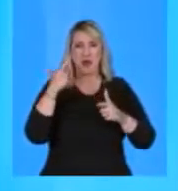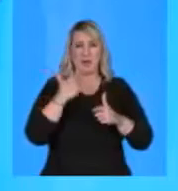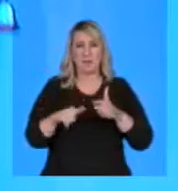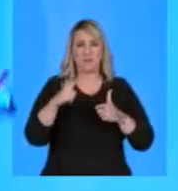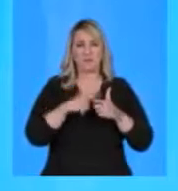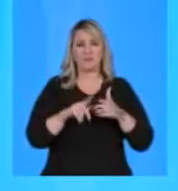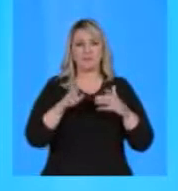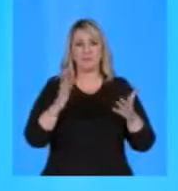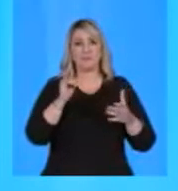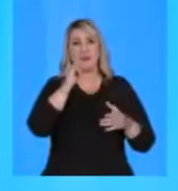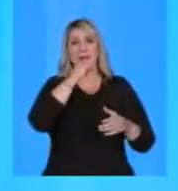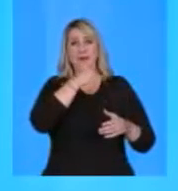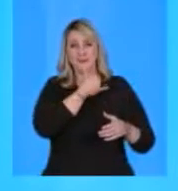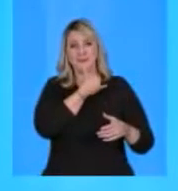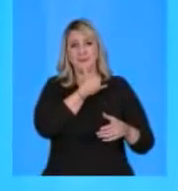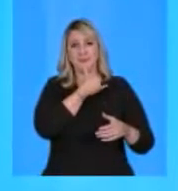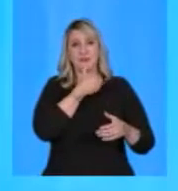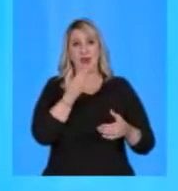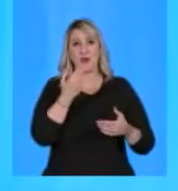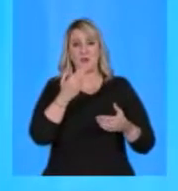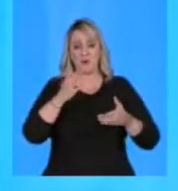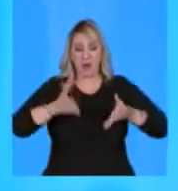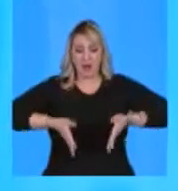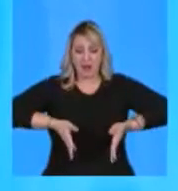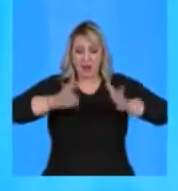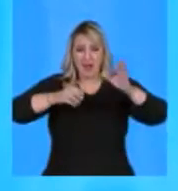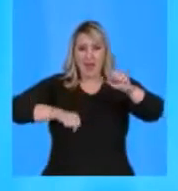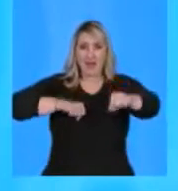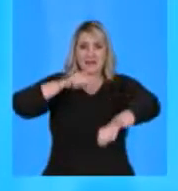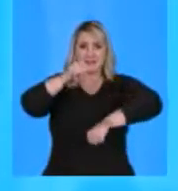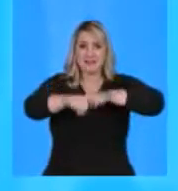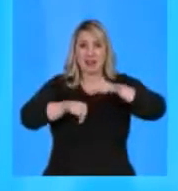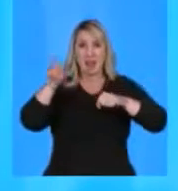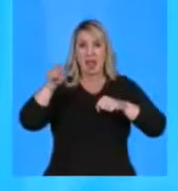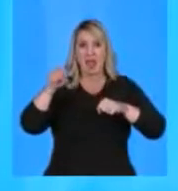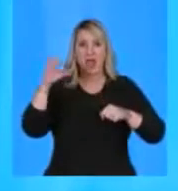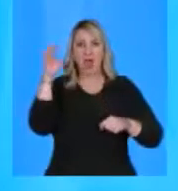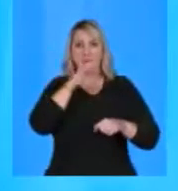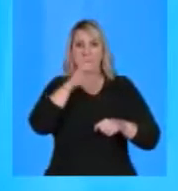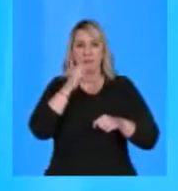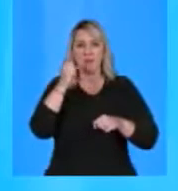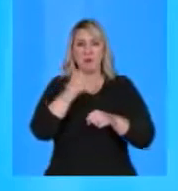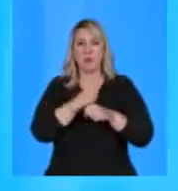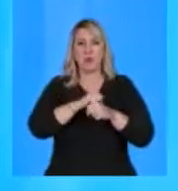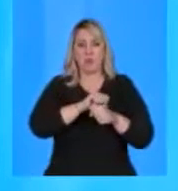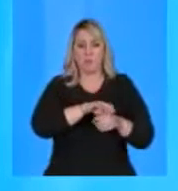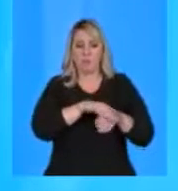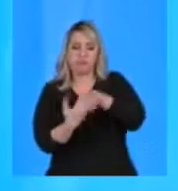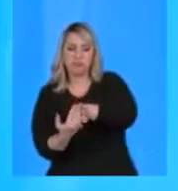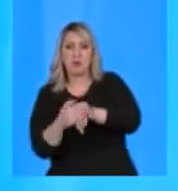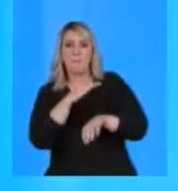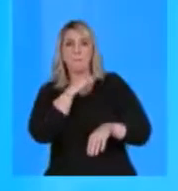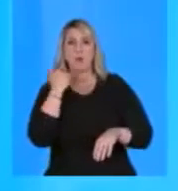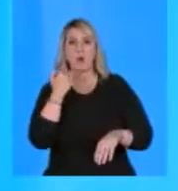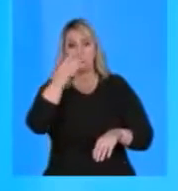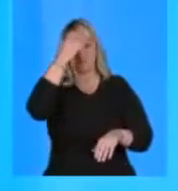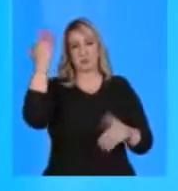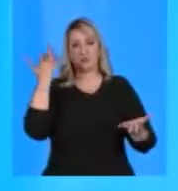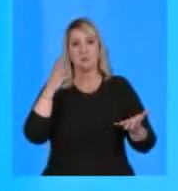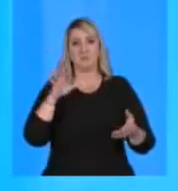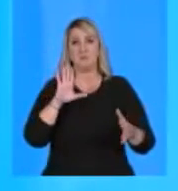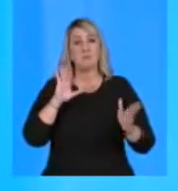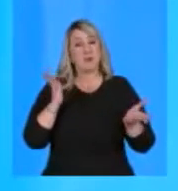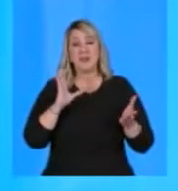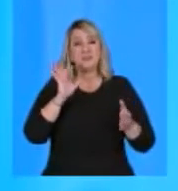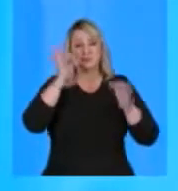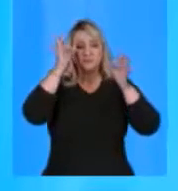infelizmente é como foi a ciclovia ali sim é uma obra emergencial que caiu morreu gente mas é injustificável